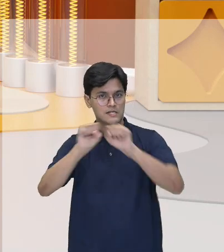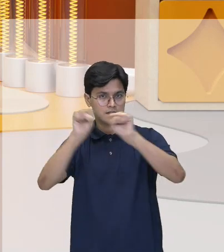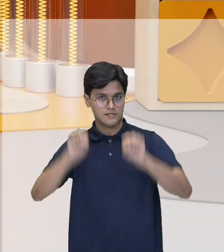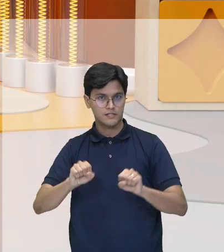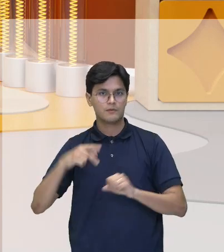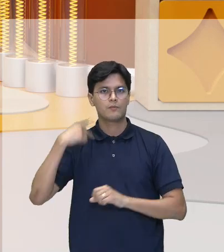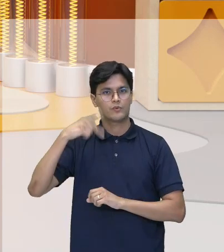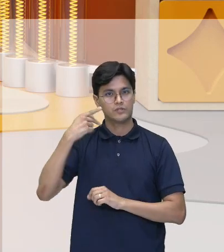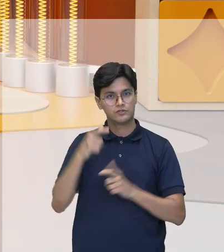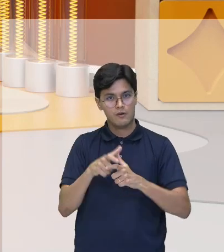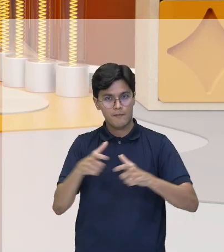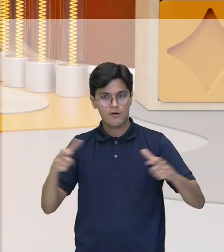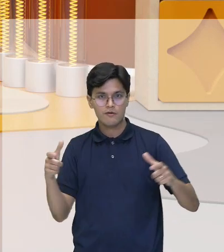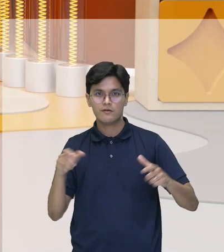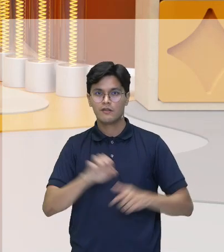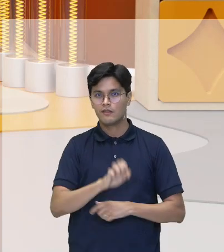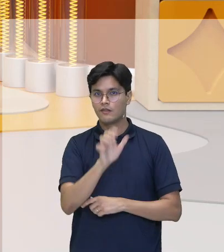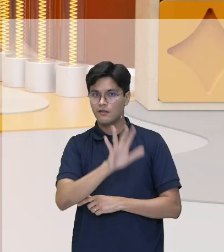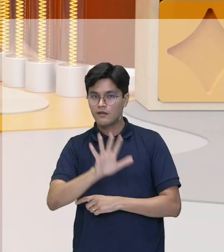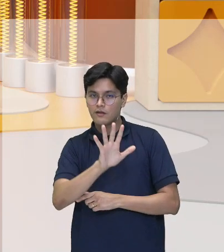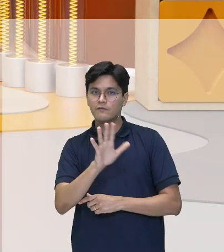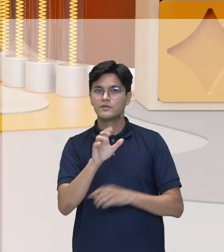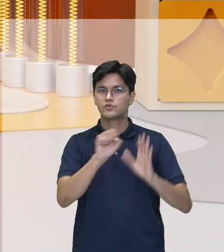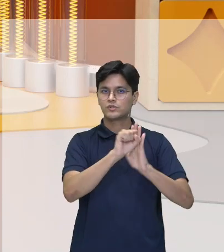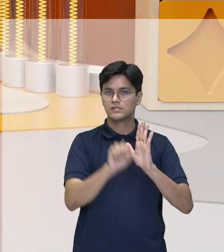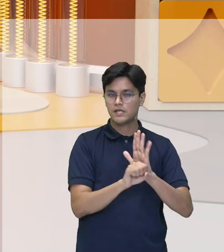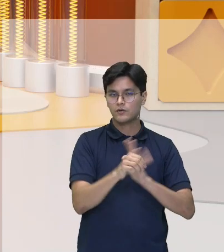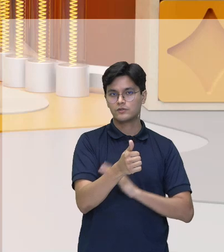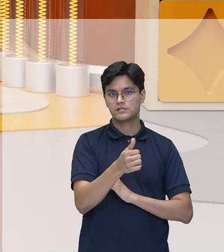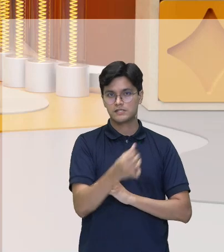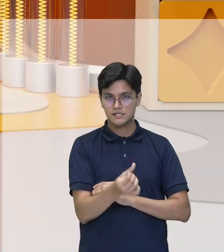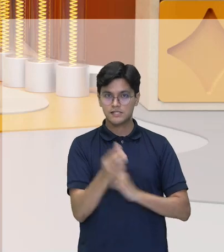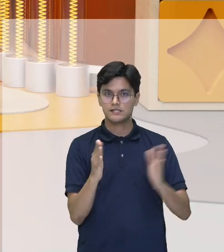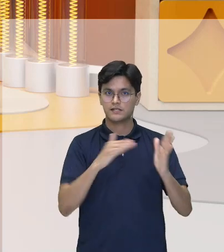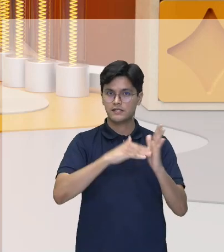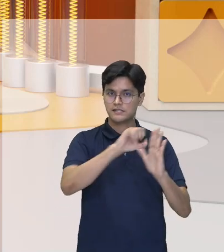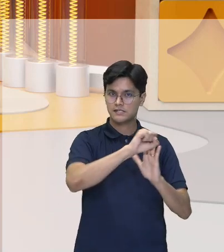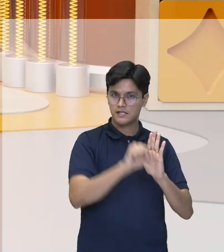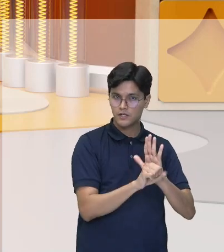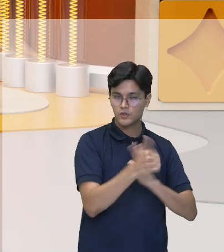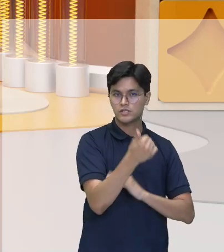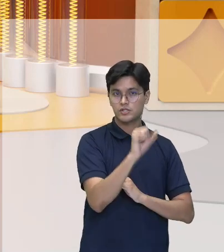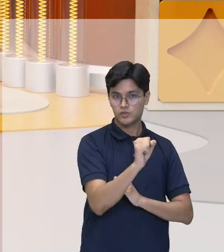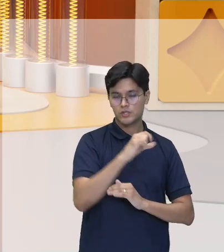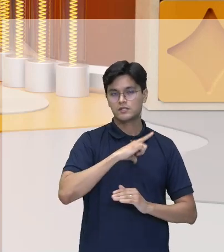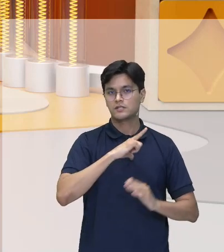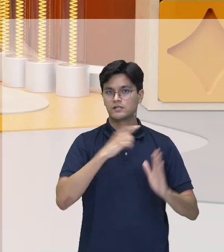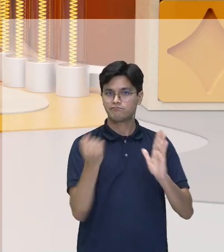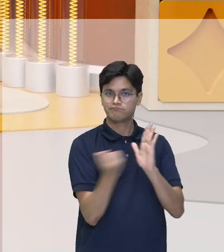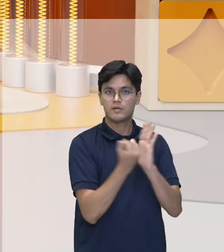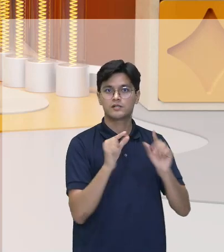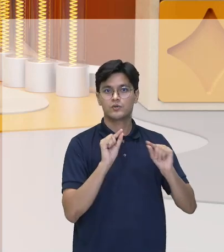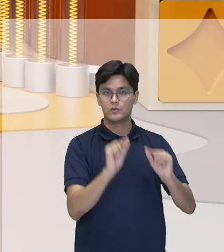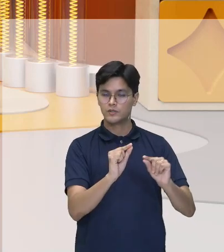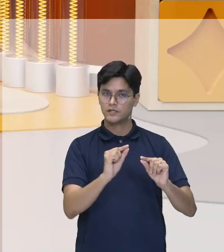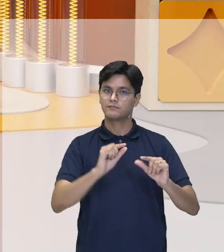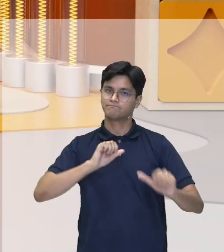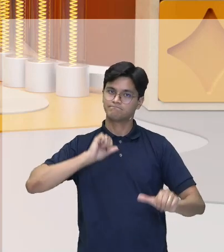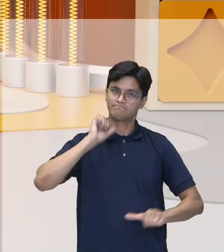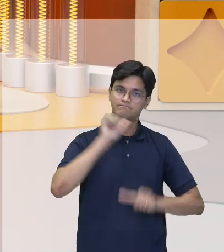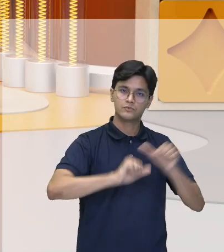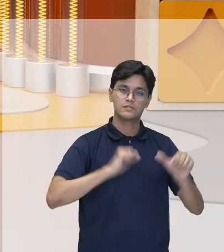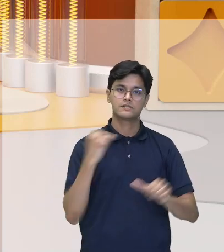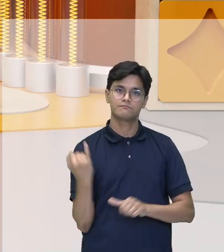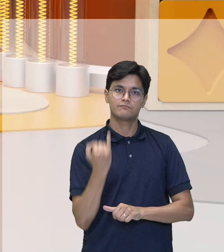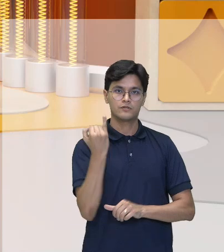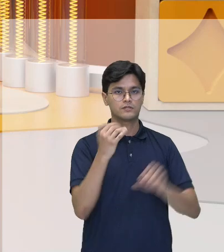as terras elas eram fragmentadas, certo? A Europa ela vivia de forma fragmentada, cada senhor feudal, cada nobre ali